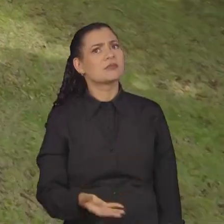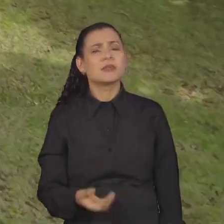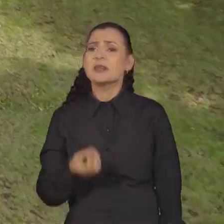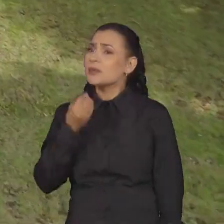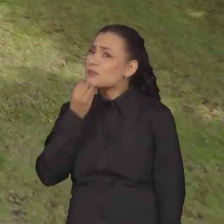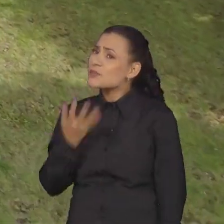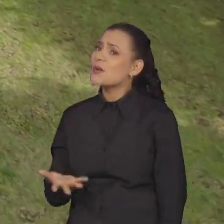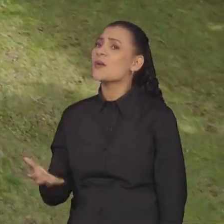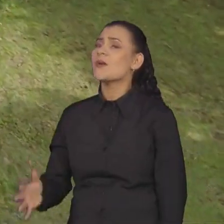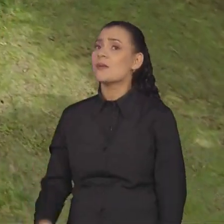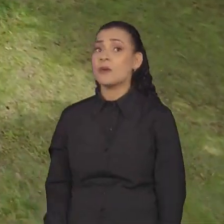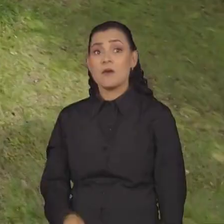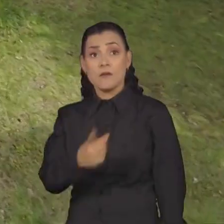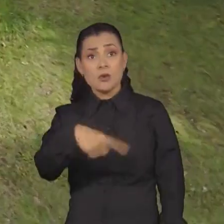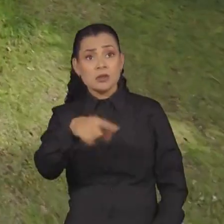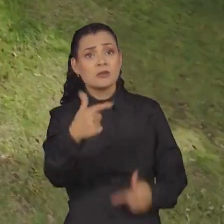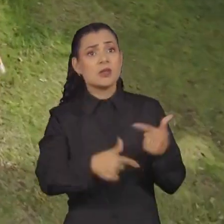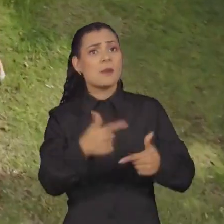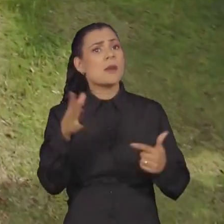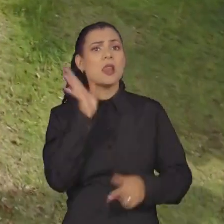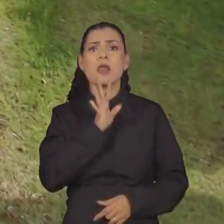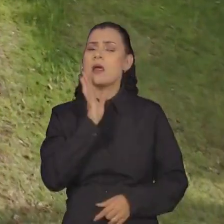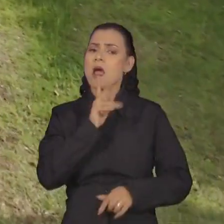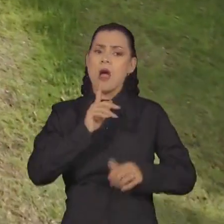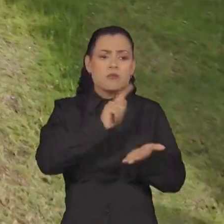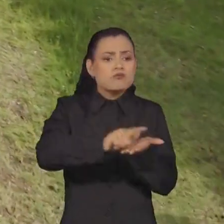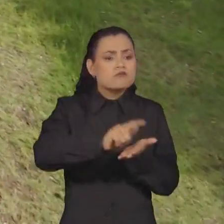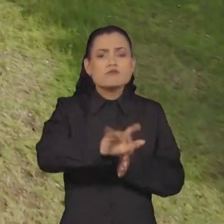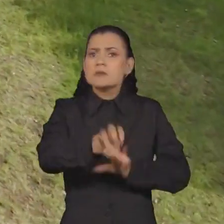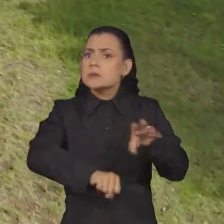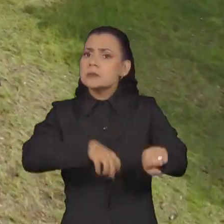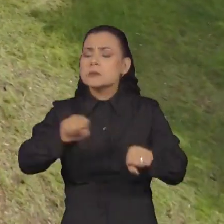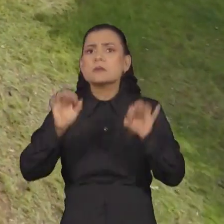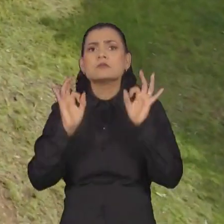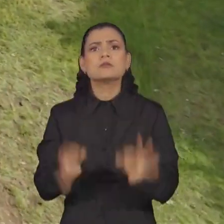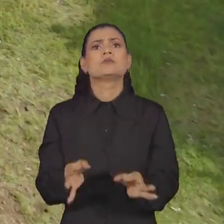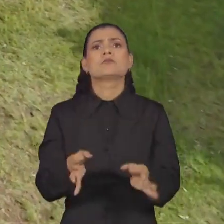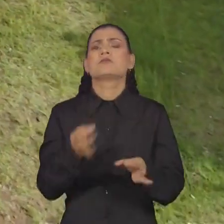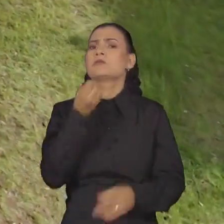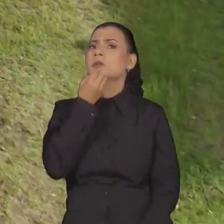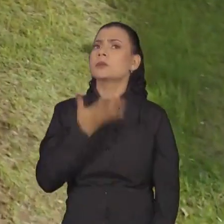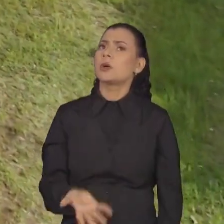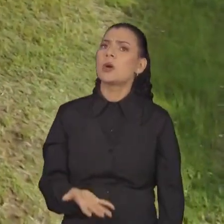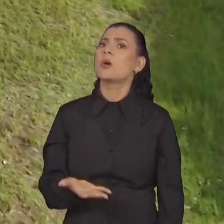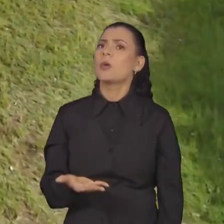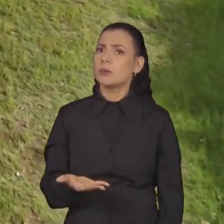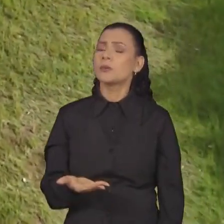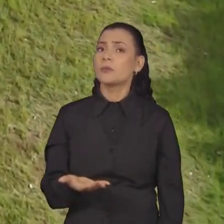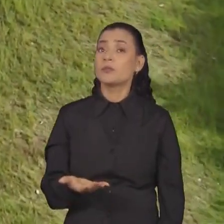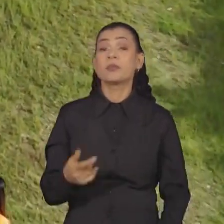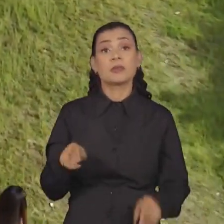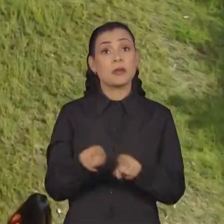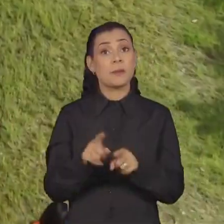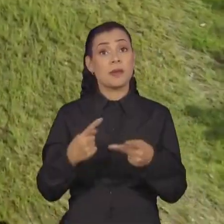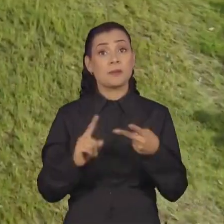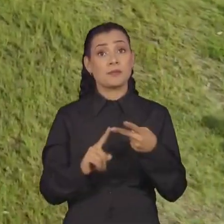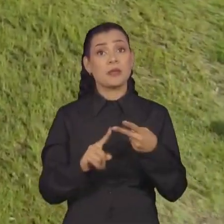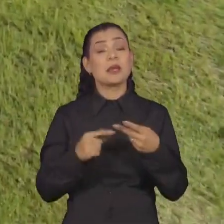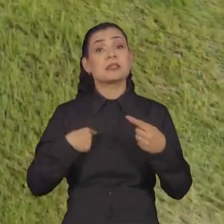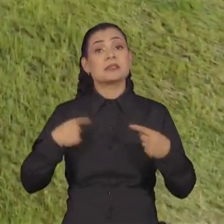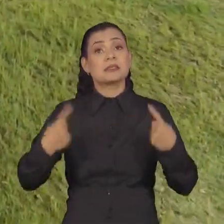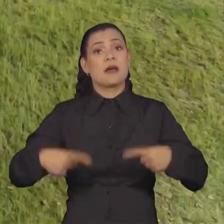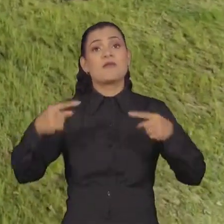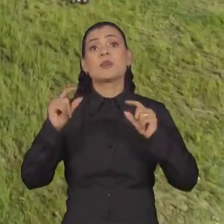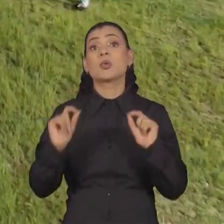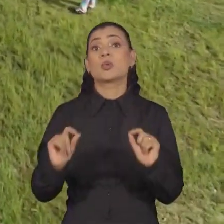A gente percebe que vocês fazem um trabalho muito legal. E assim, é de pequenininho que se ajeita as coisas. Um outro desafio que nós